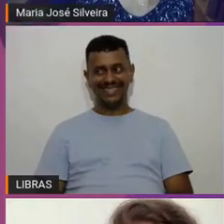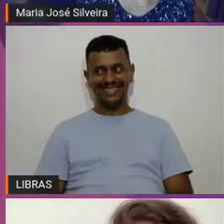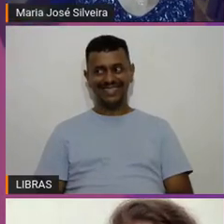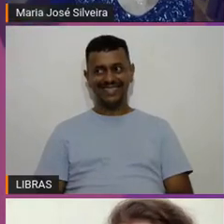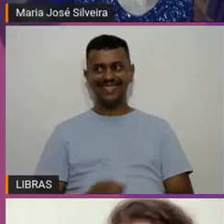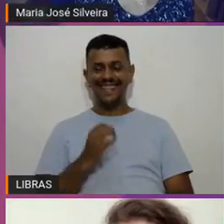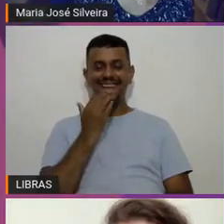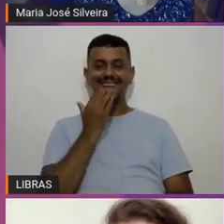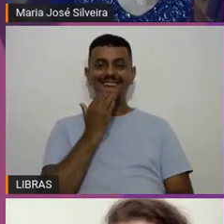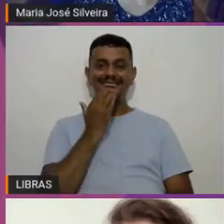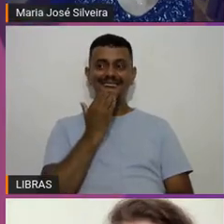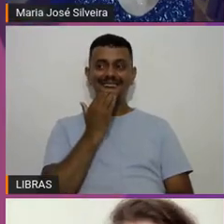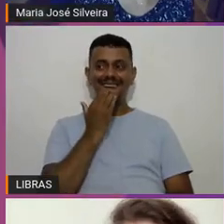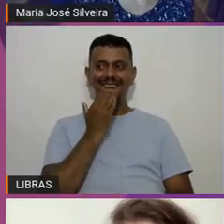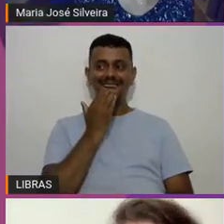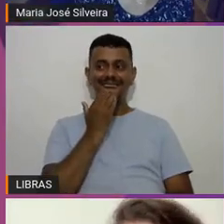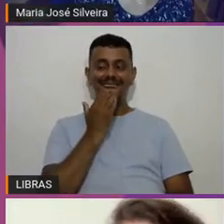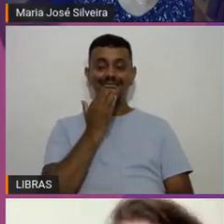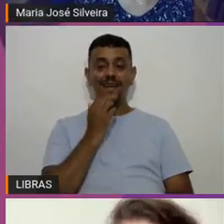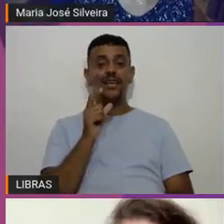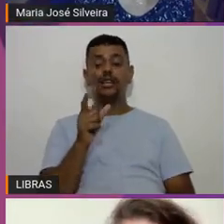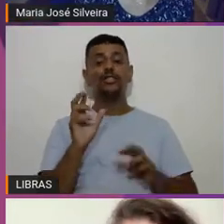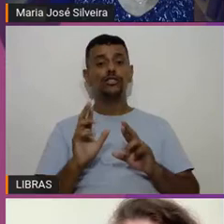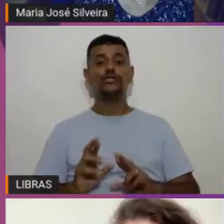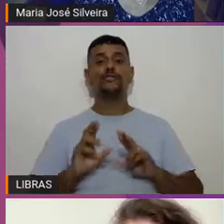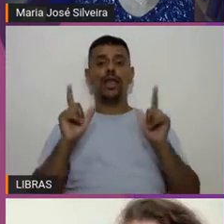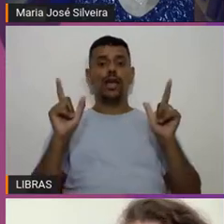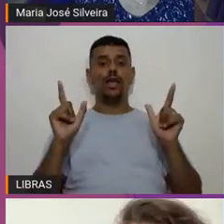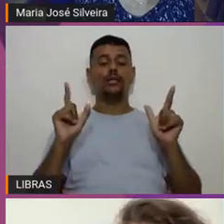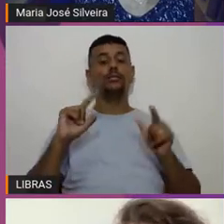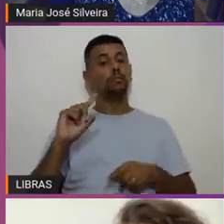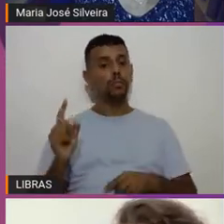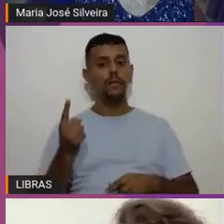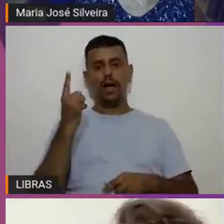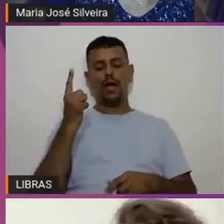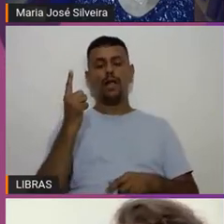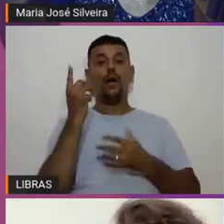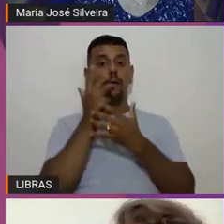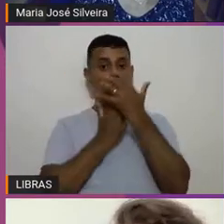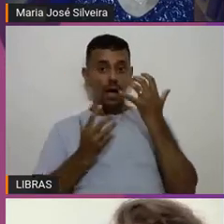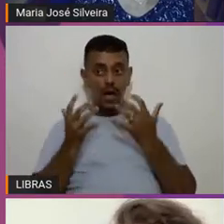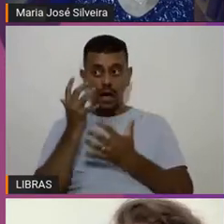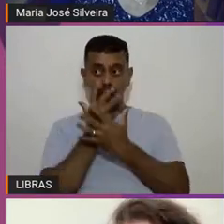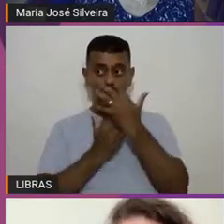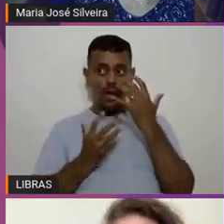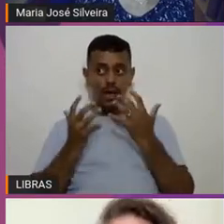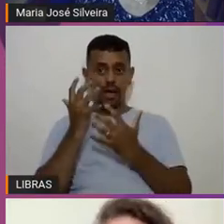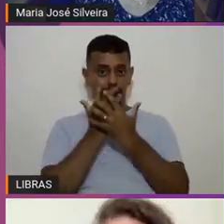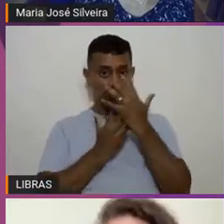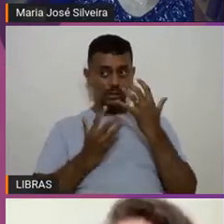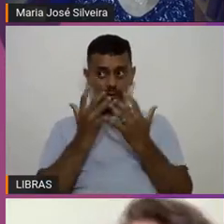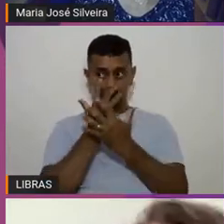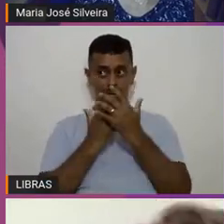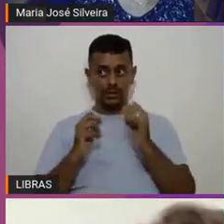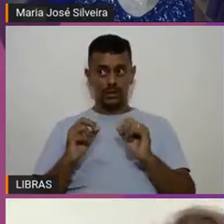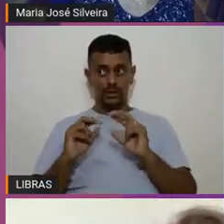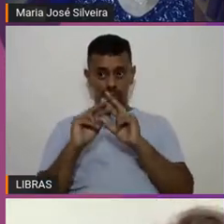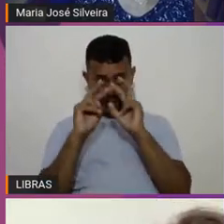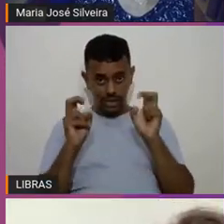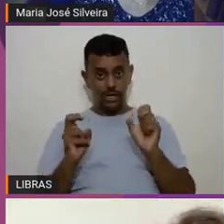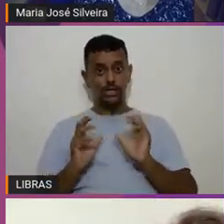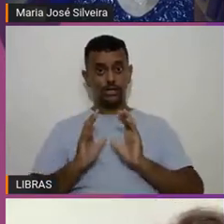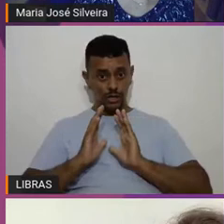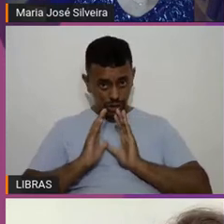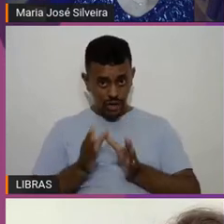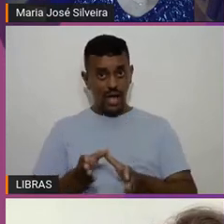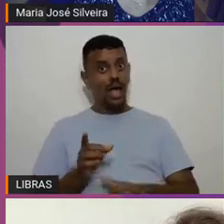diferente a escrita de seu primeiro romance e se acha que tem aí você até já contou um pouco que esse Romanos ele é